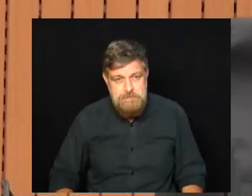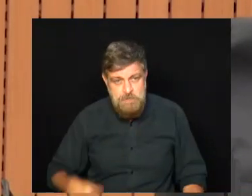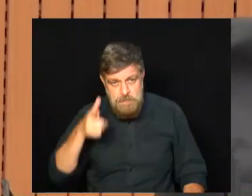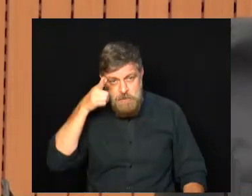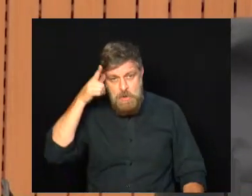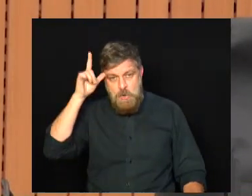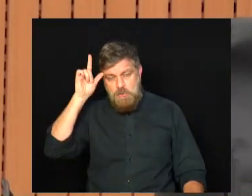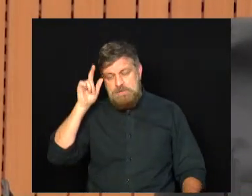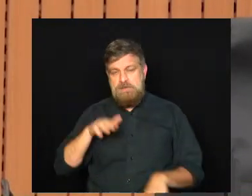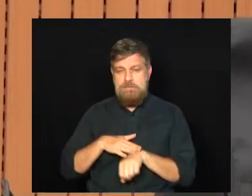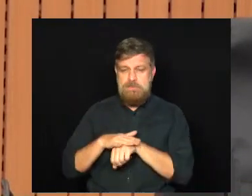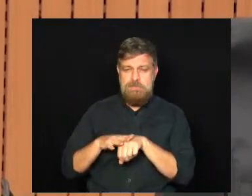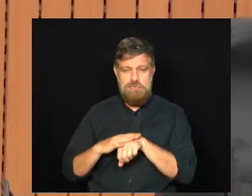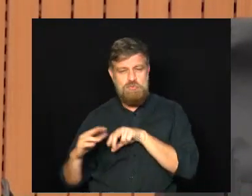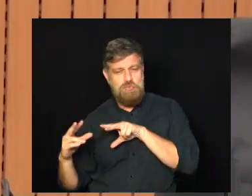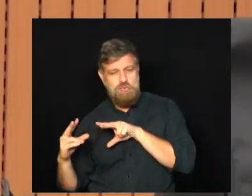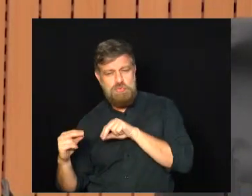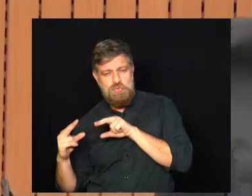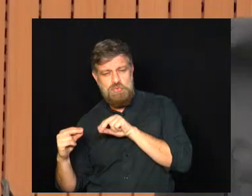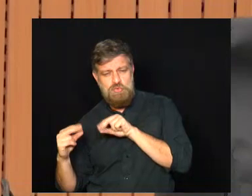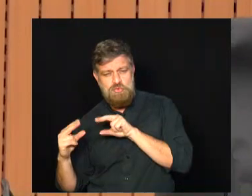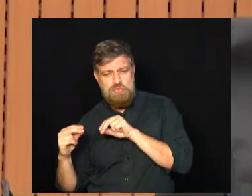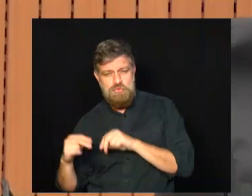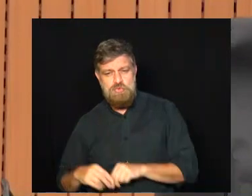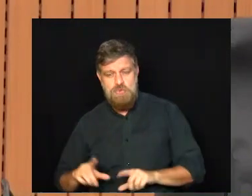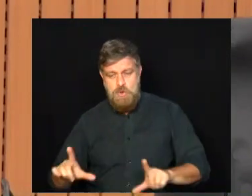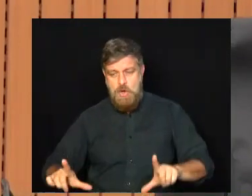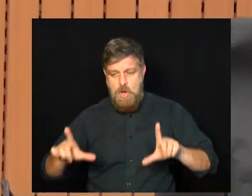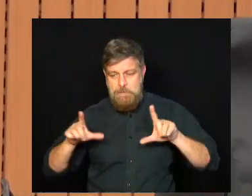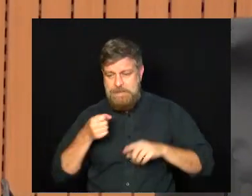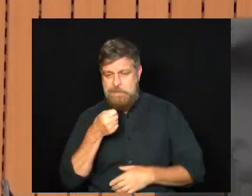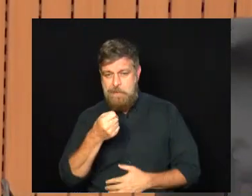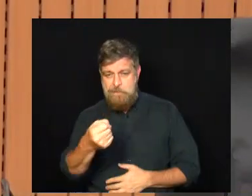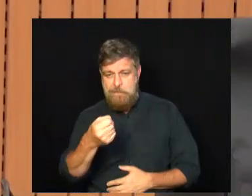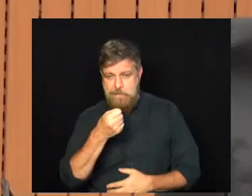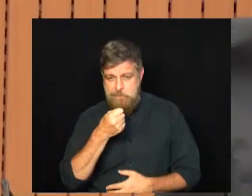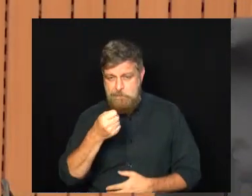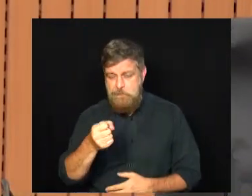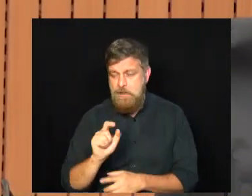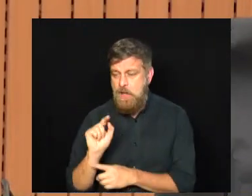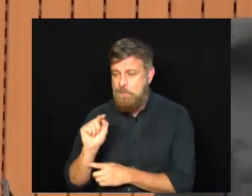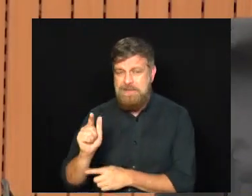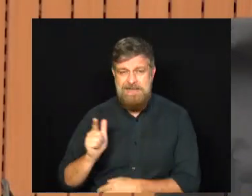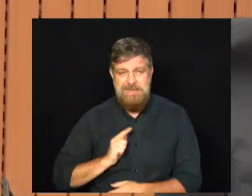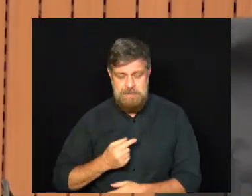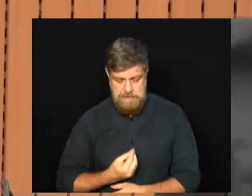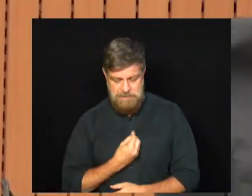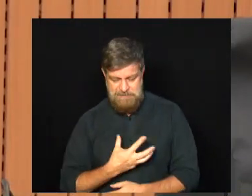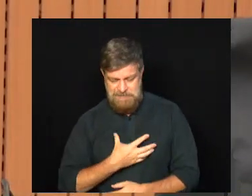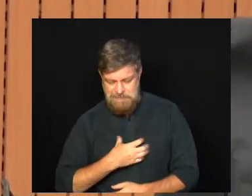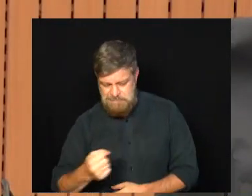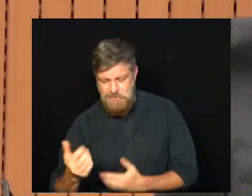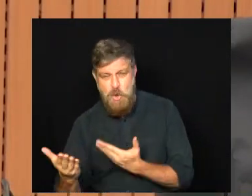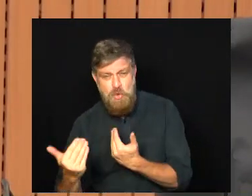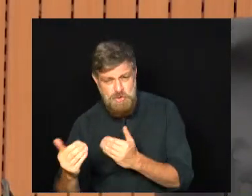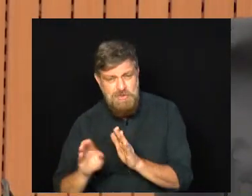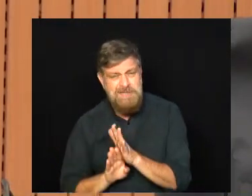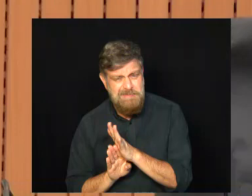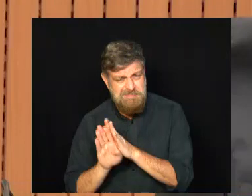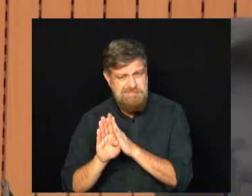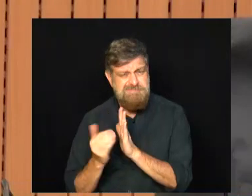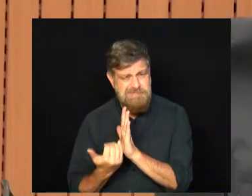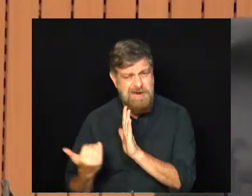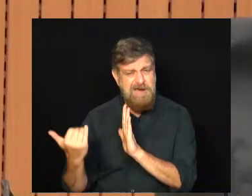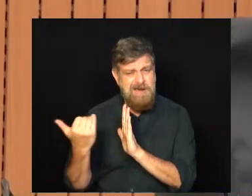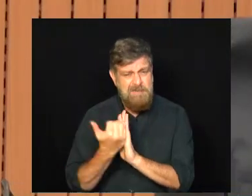gente falava no programa Questão de Ordem sobre o aumento do suicídio entre os jovens, né? Questão da